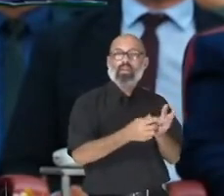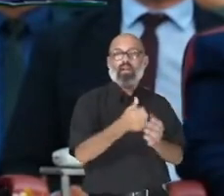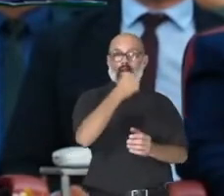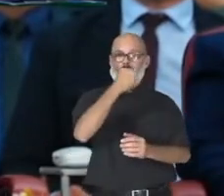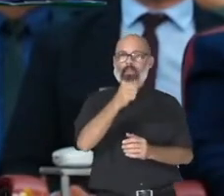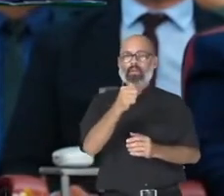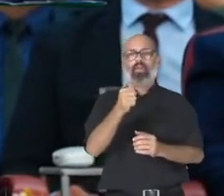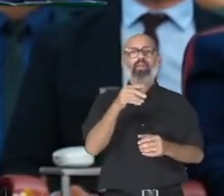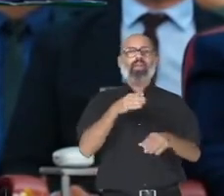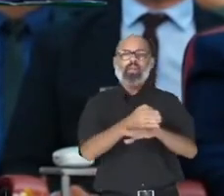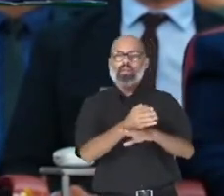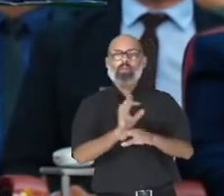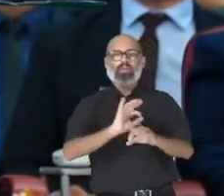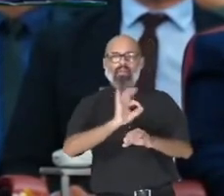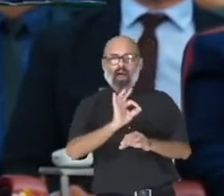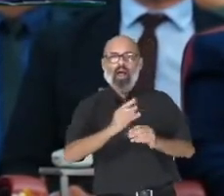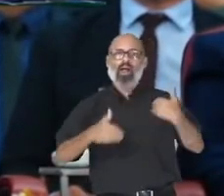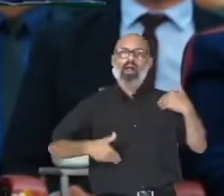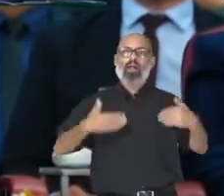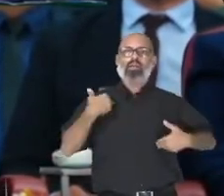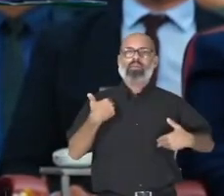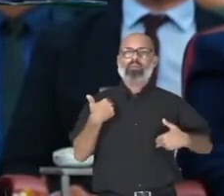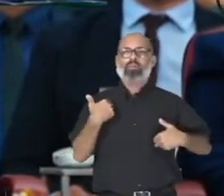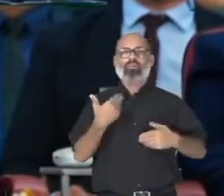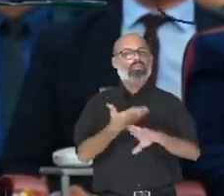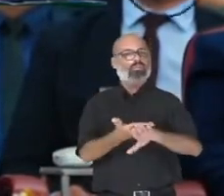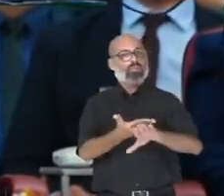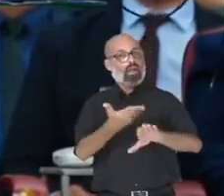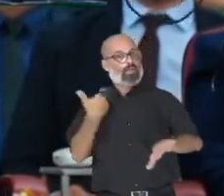que quem não participasse do corpo dele, do sangue dele, não tinha